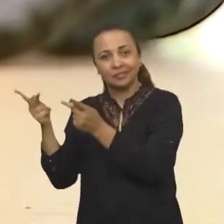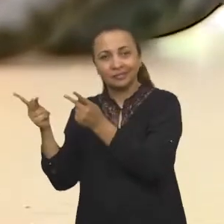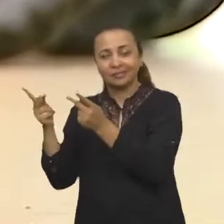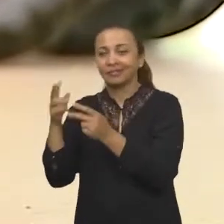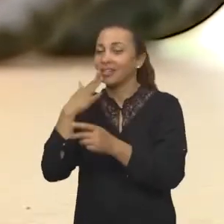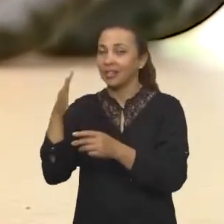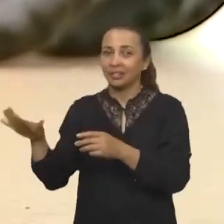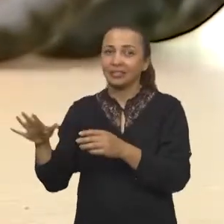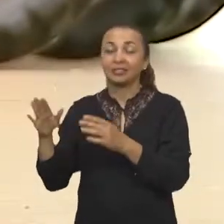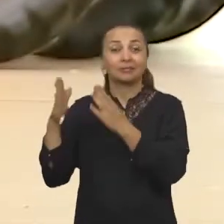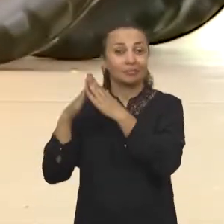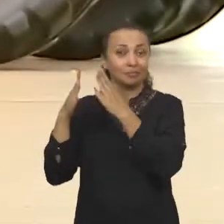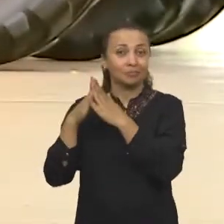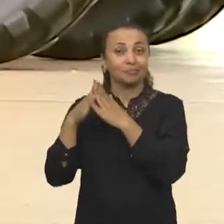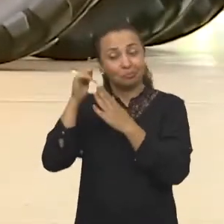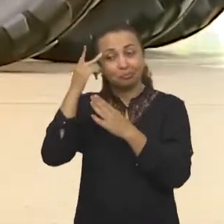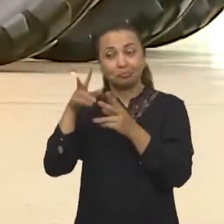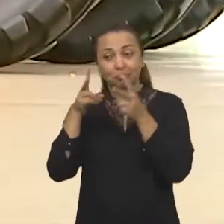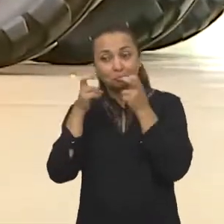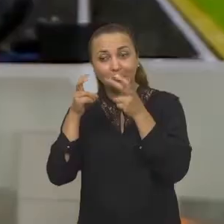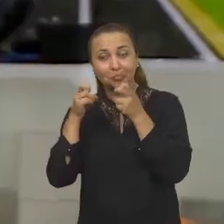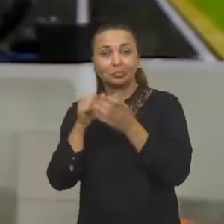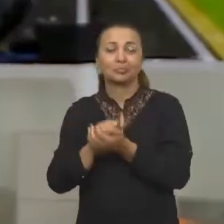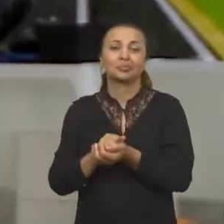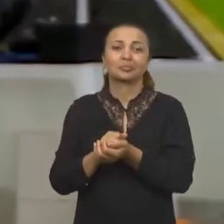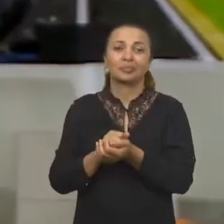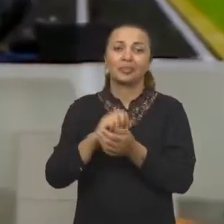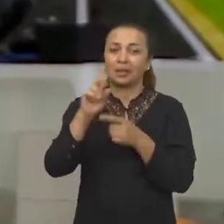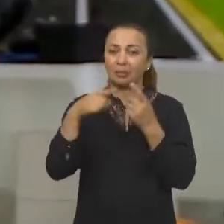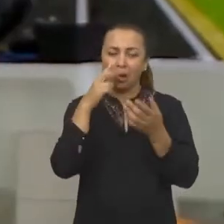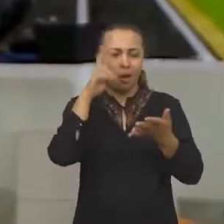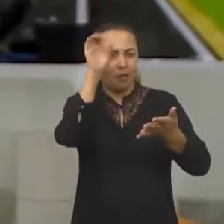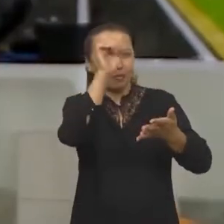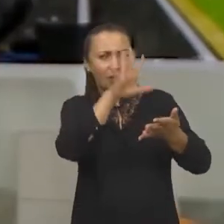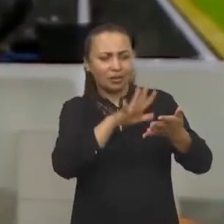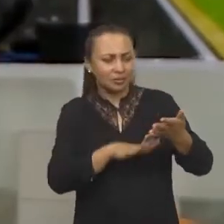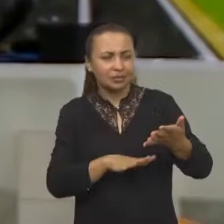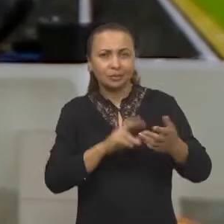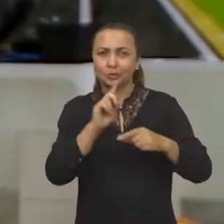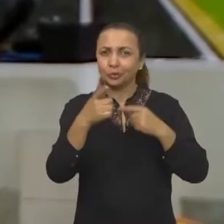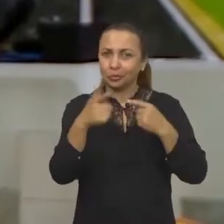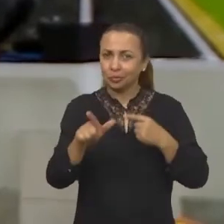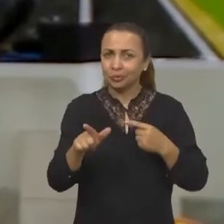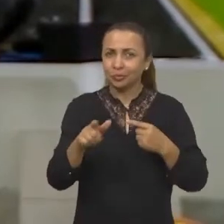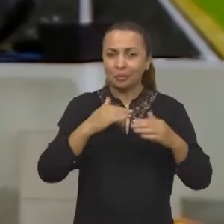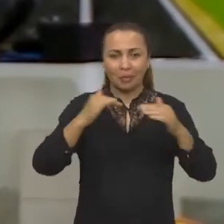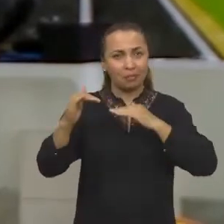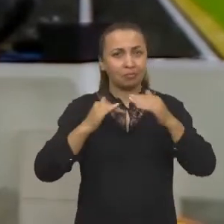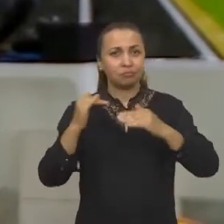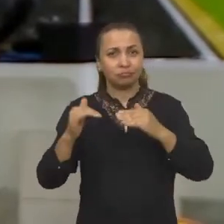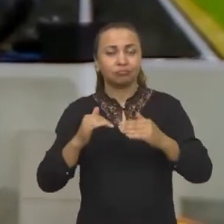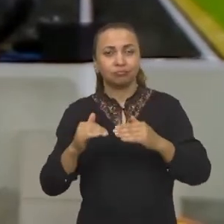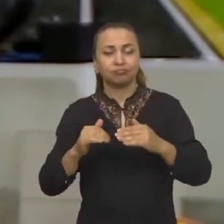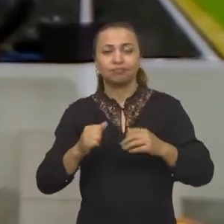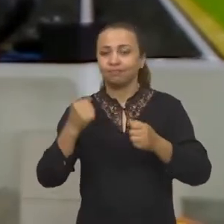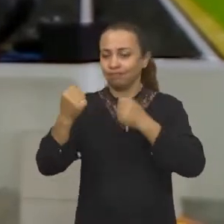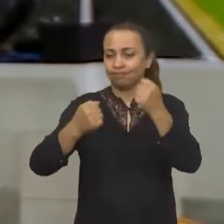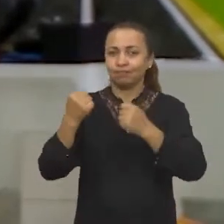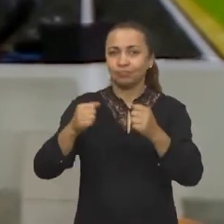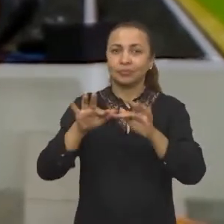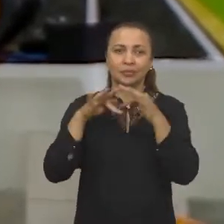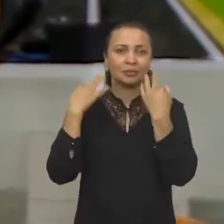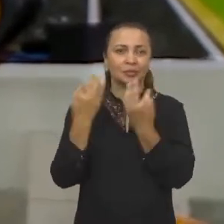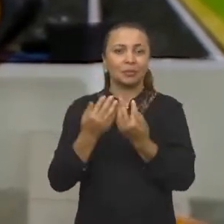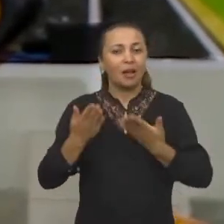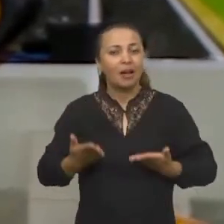da criança para poder fazer a intervenção. E aí, quando a gente reavalia a criança, ela está apta realmente para a mobilidade